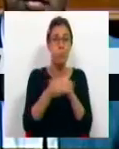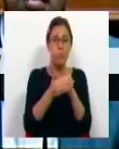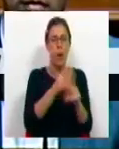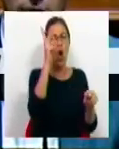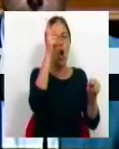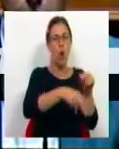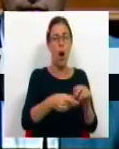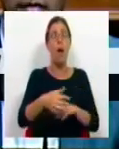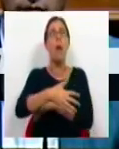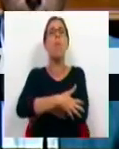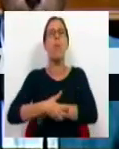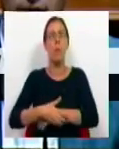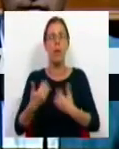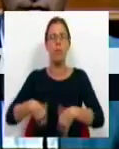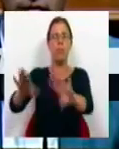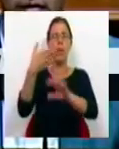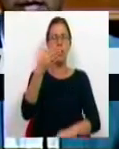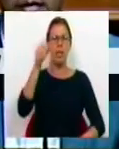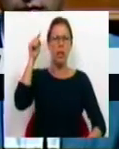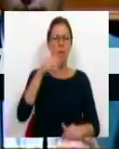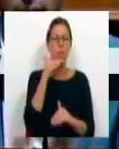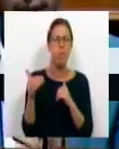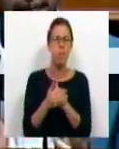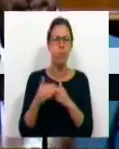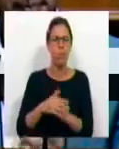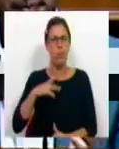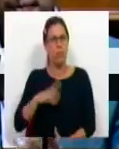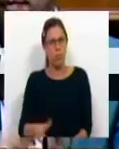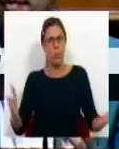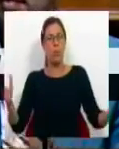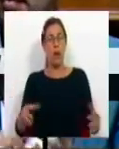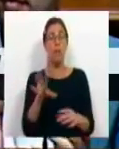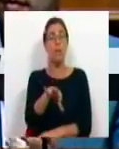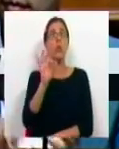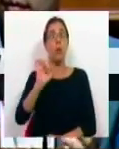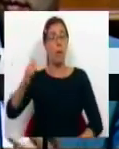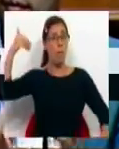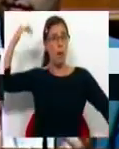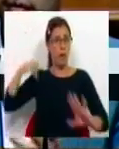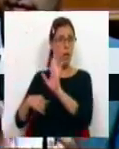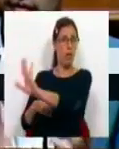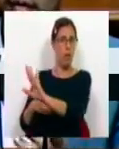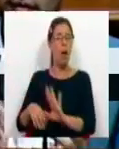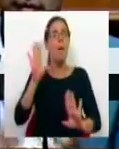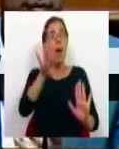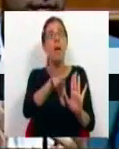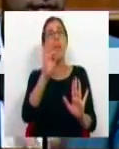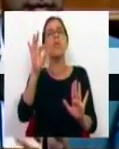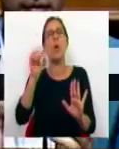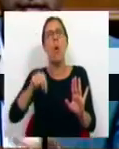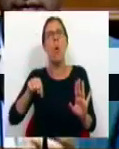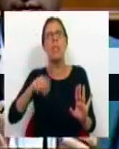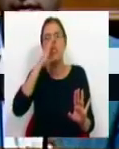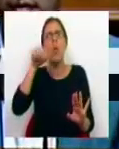e atirando para a pobreza 72 mil idosos no nosso país. Estas foram as escolhas do passado. Mas que escolhas faria